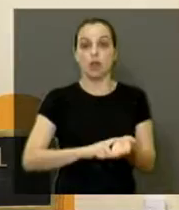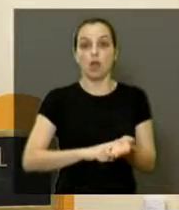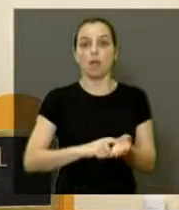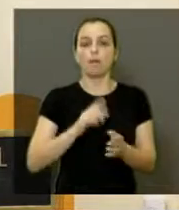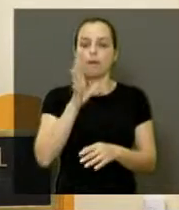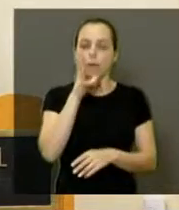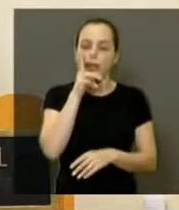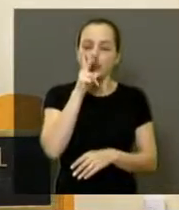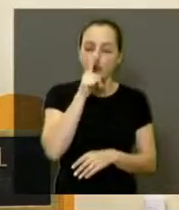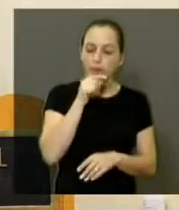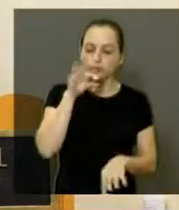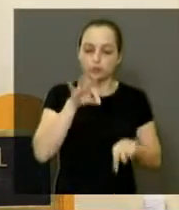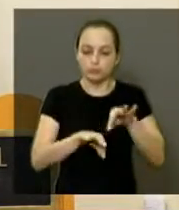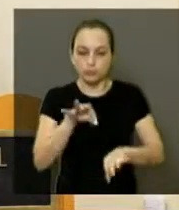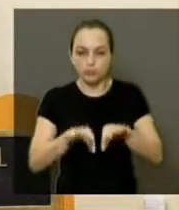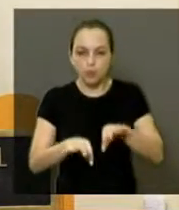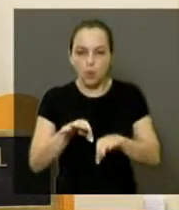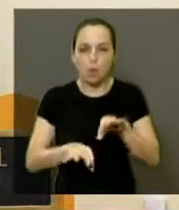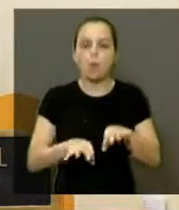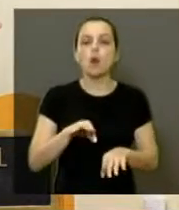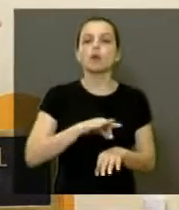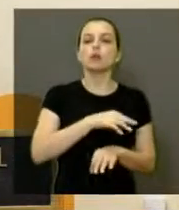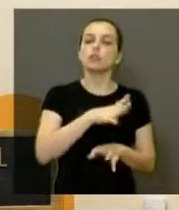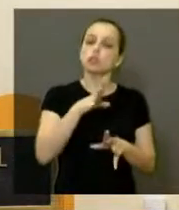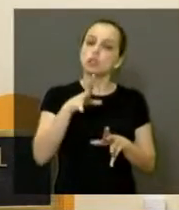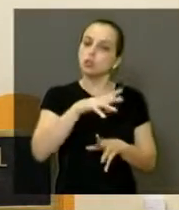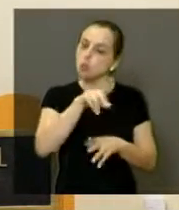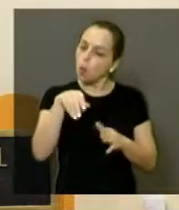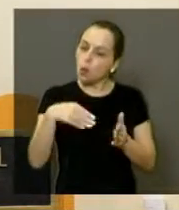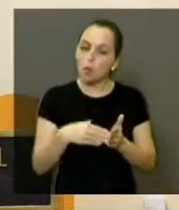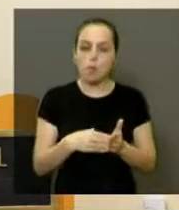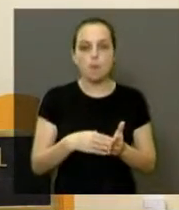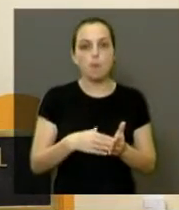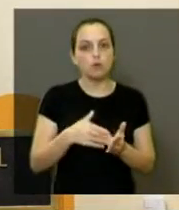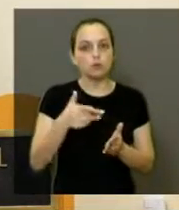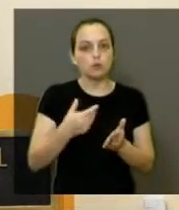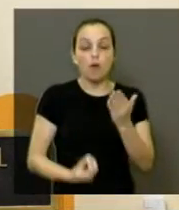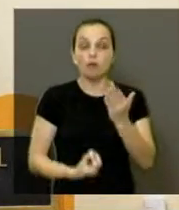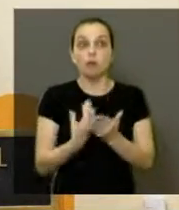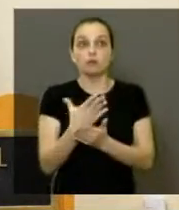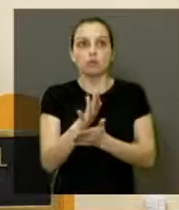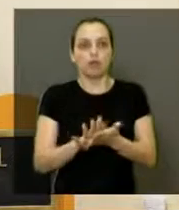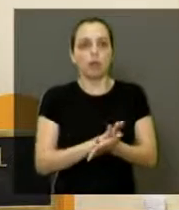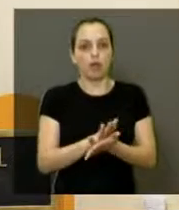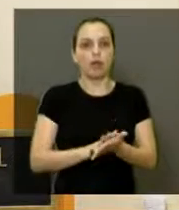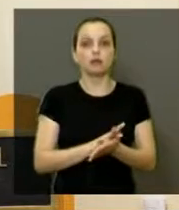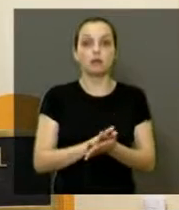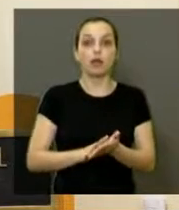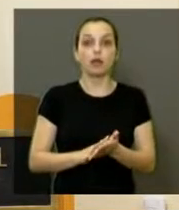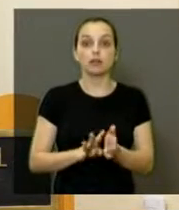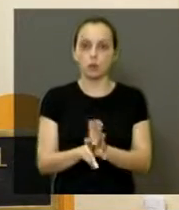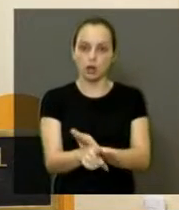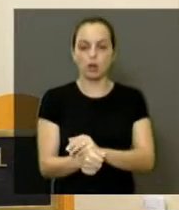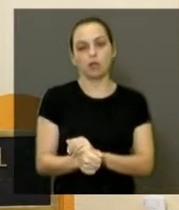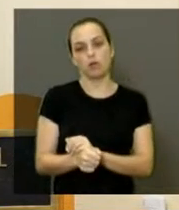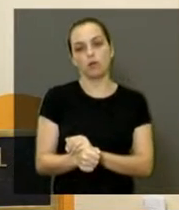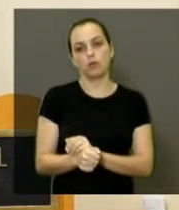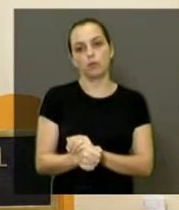justiça, pela lentidão da gente, todo mundo está achando que não vai acontecer nada com essa bandidagem aí.